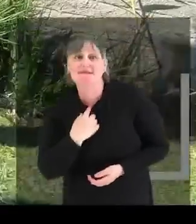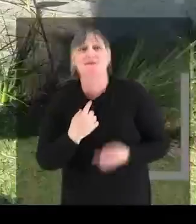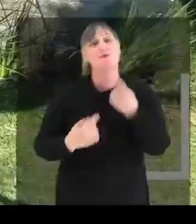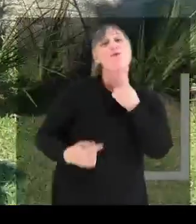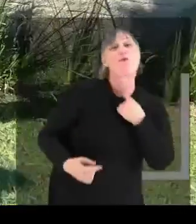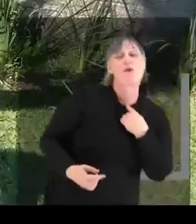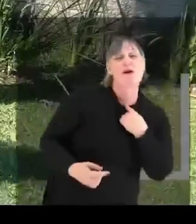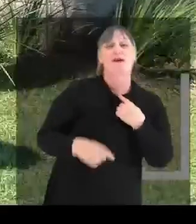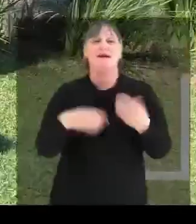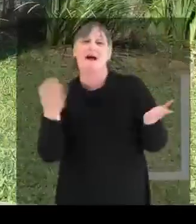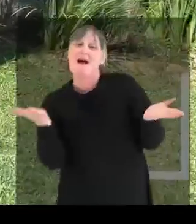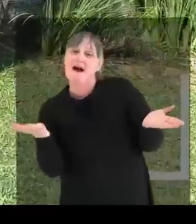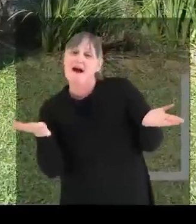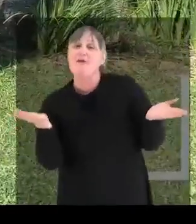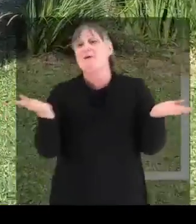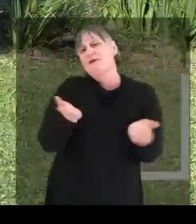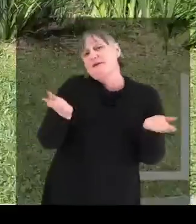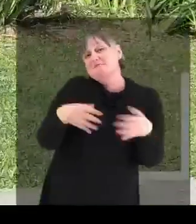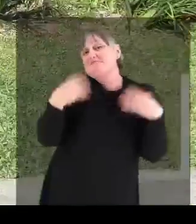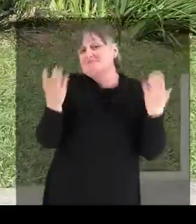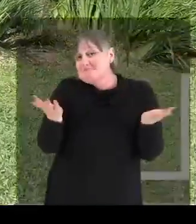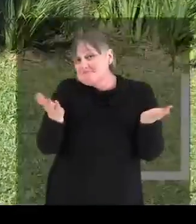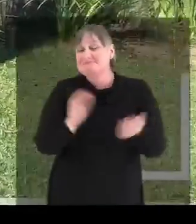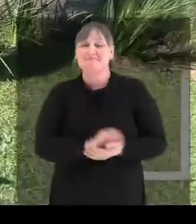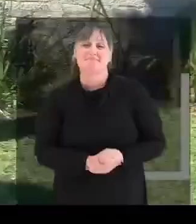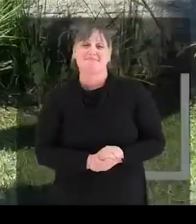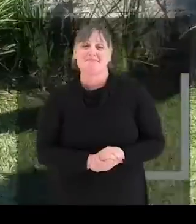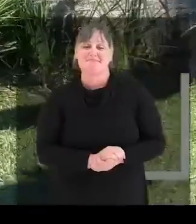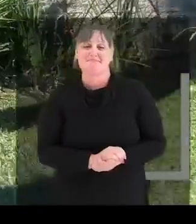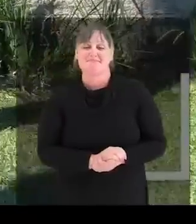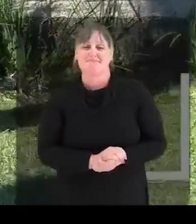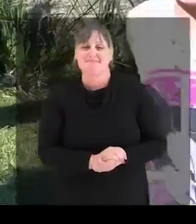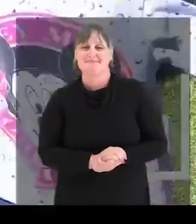Gostar? Gostei, mas agora quem tirar?